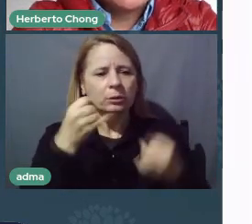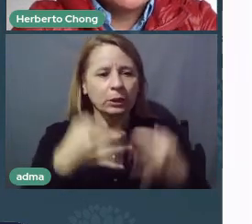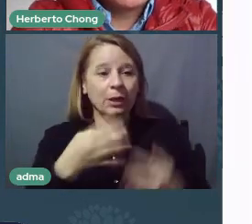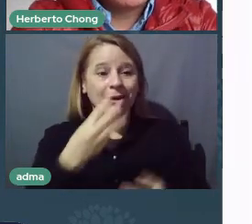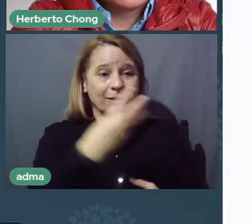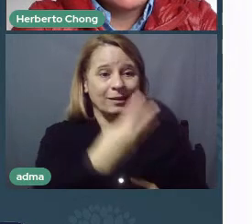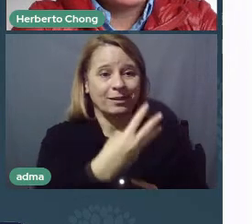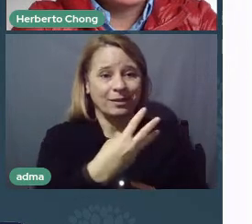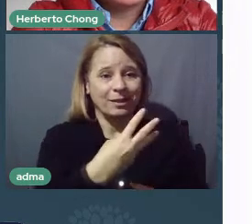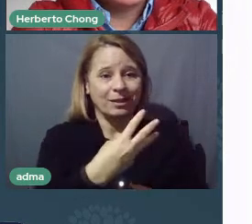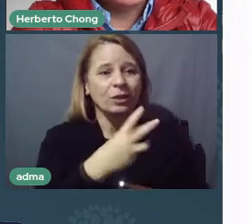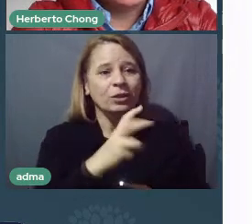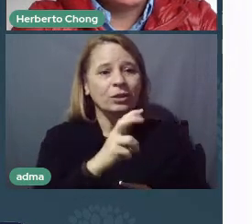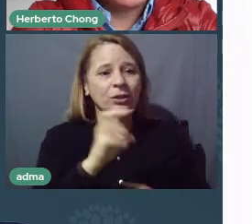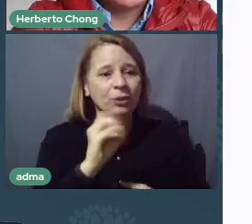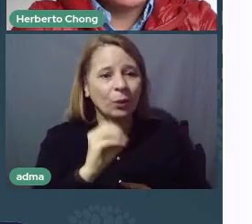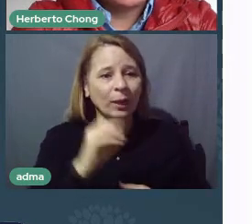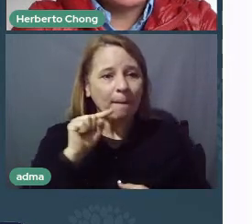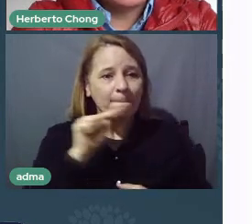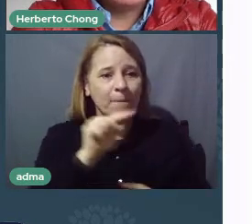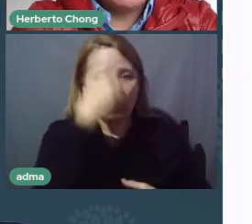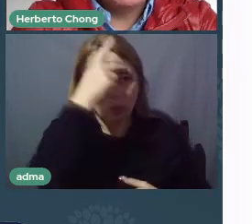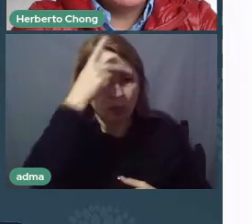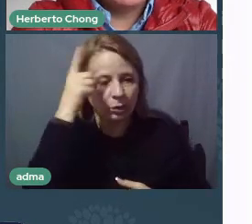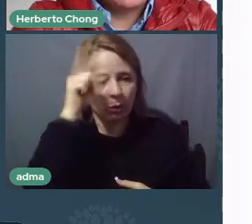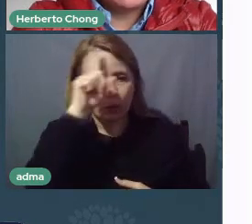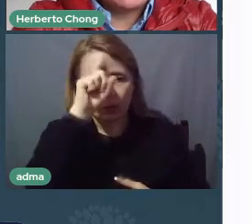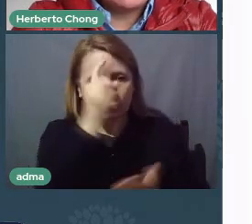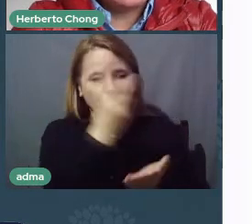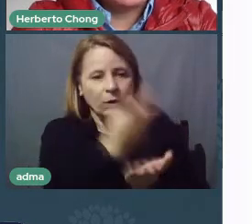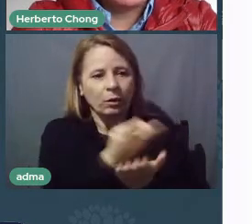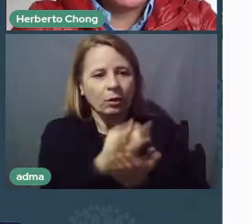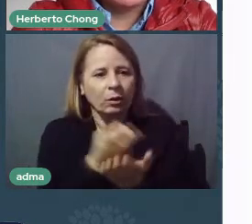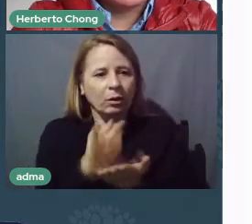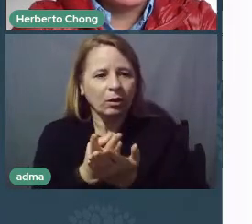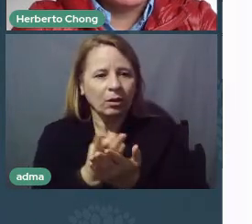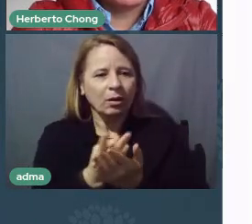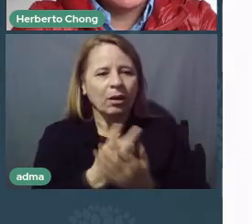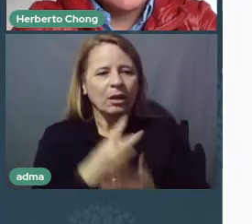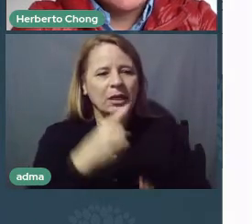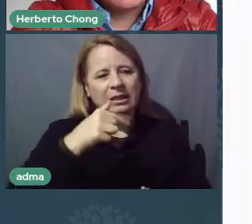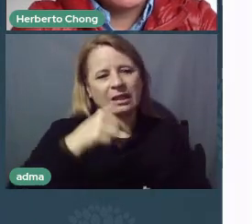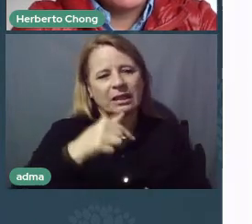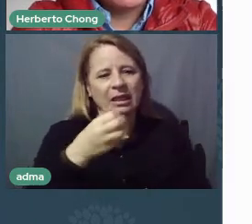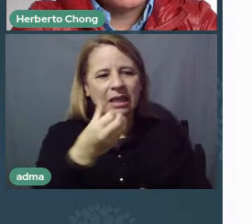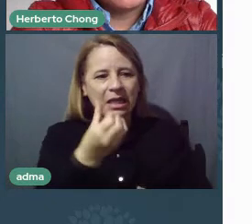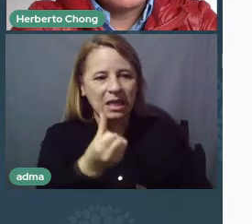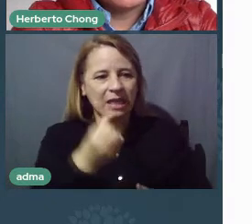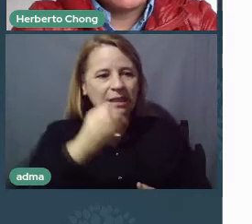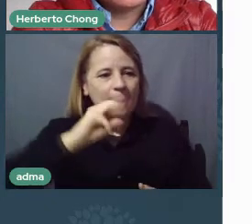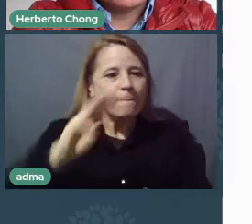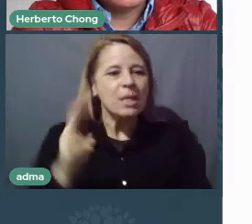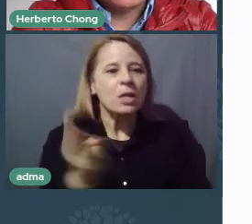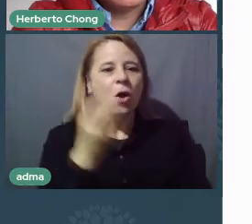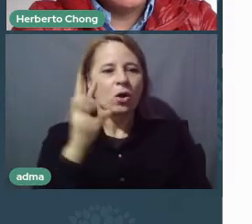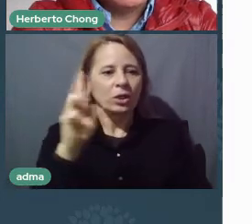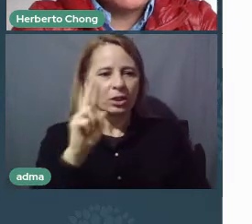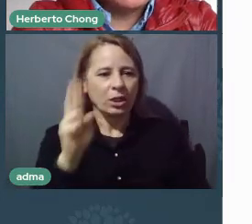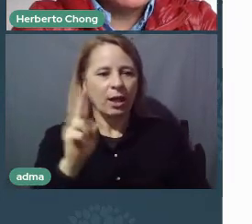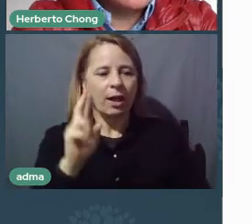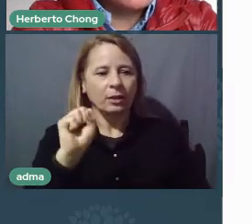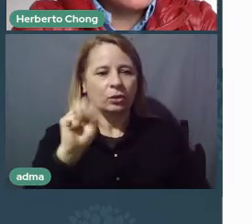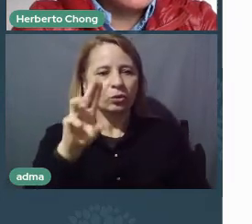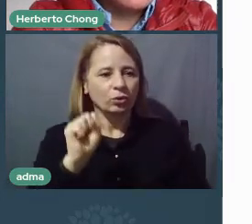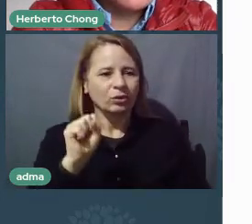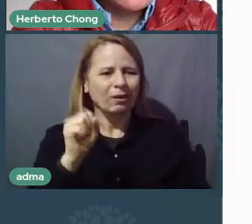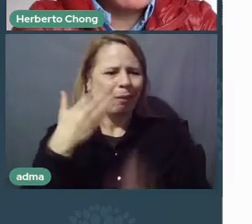ano, com gasto de 76 milhões de reais pelo SUS. Mas vejam vocês, esses dados são de 2000,